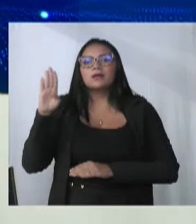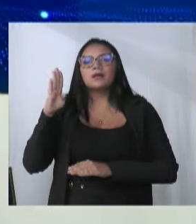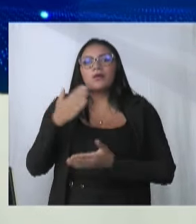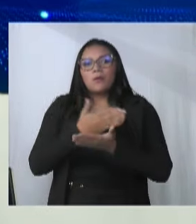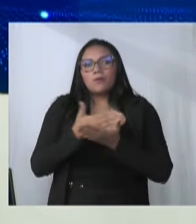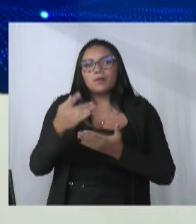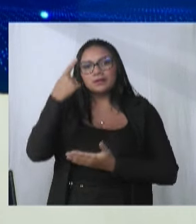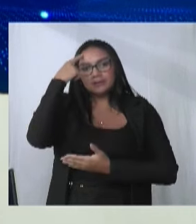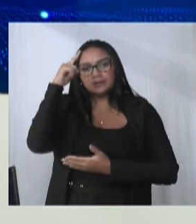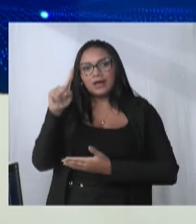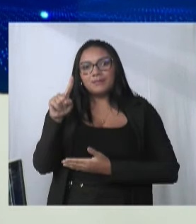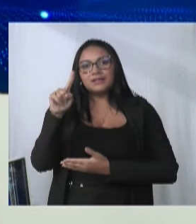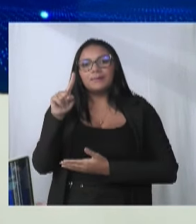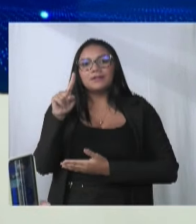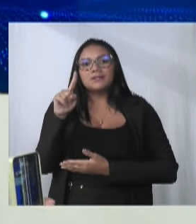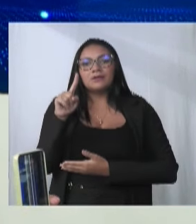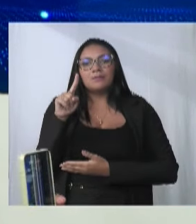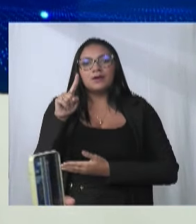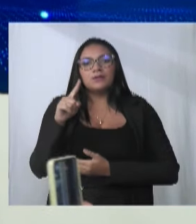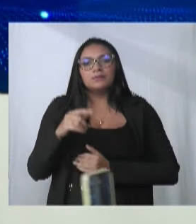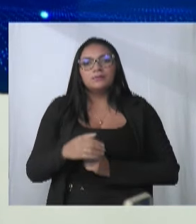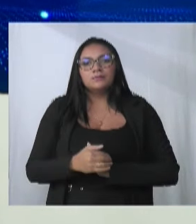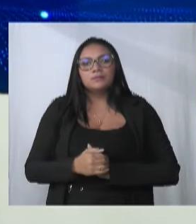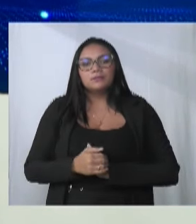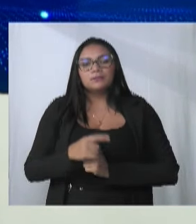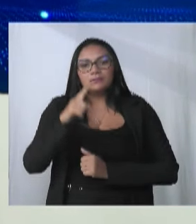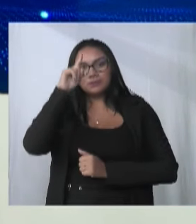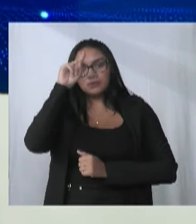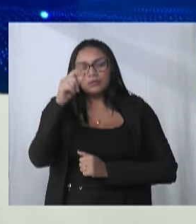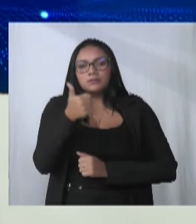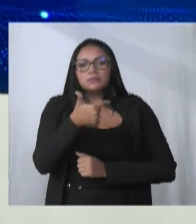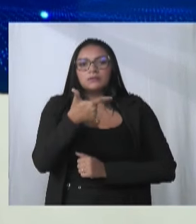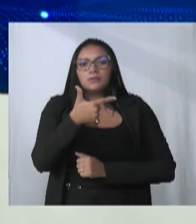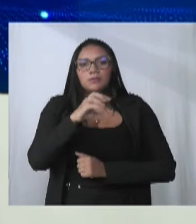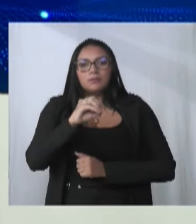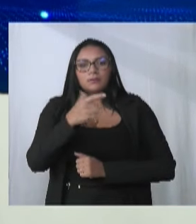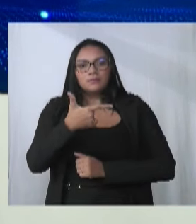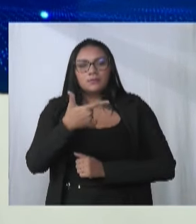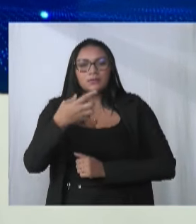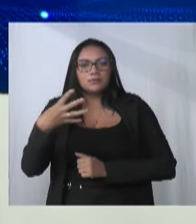a propaganda efetiva para a campanha de 2024 e